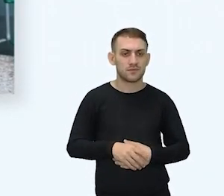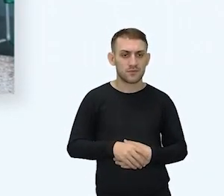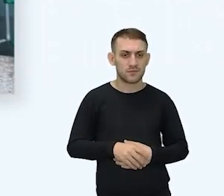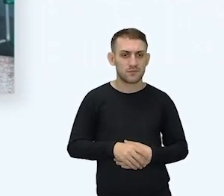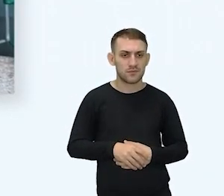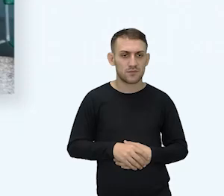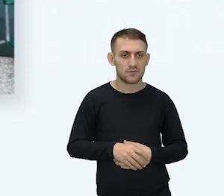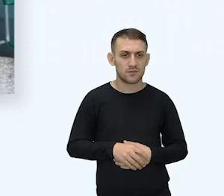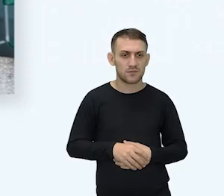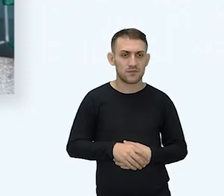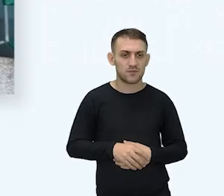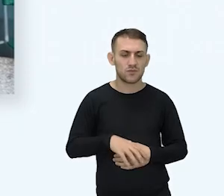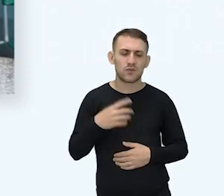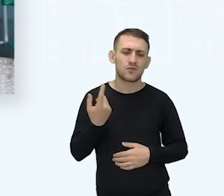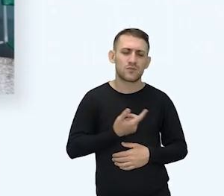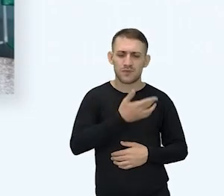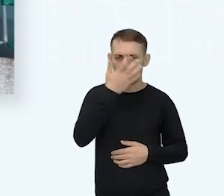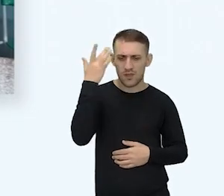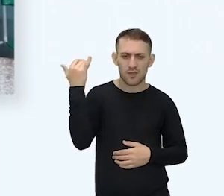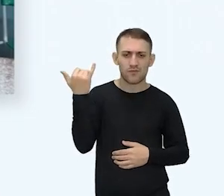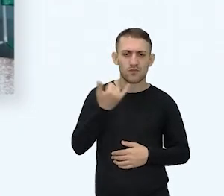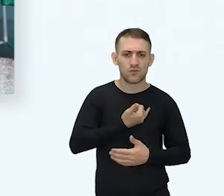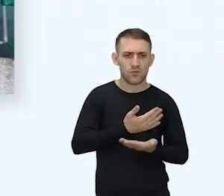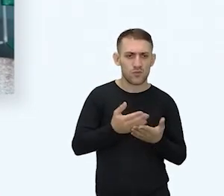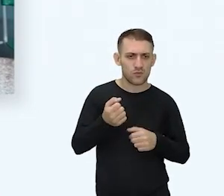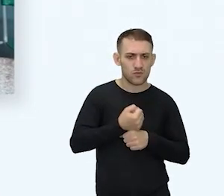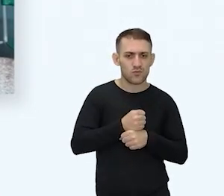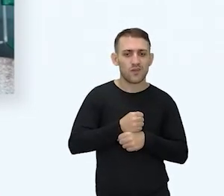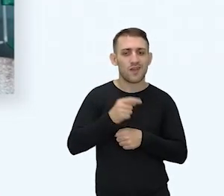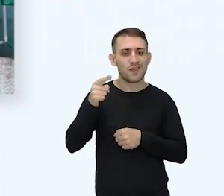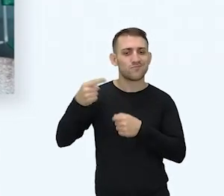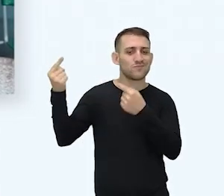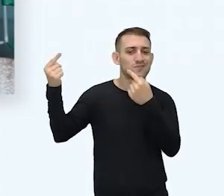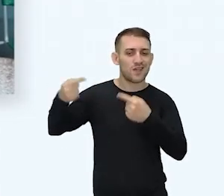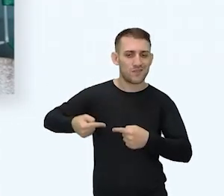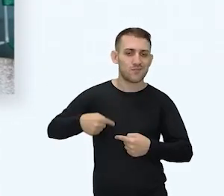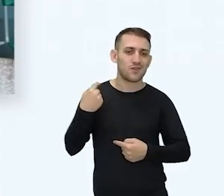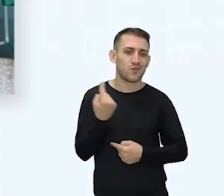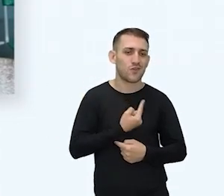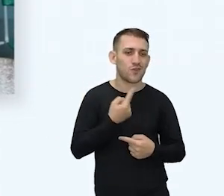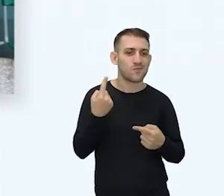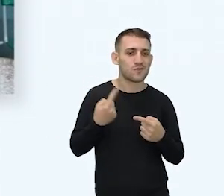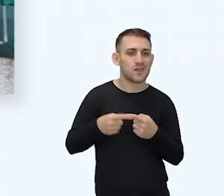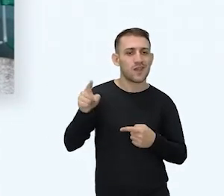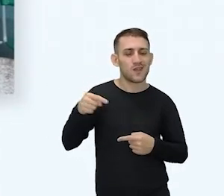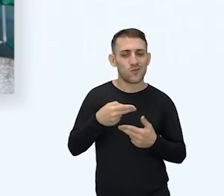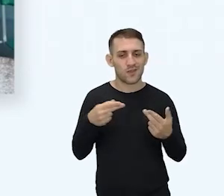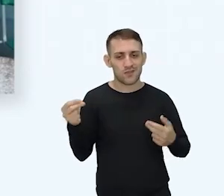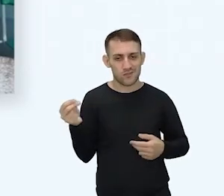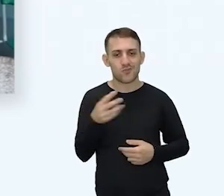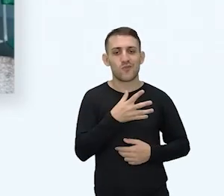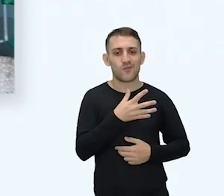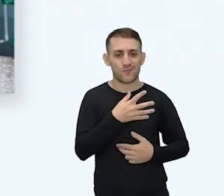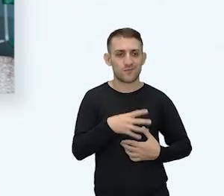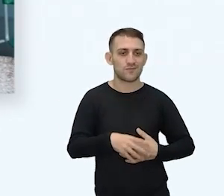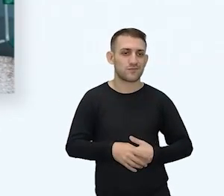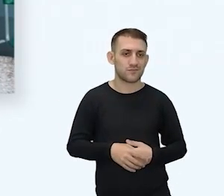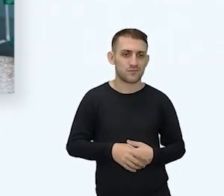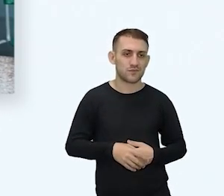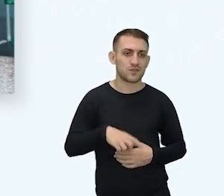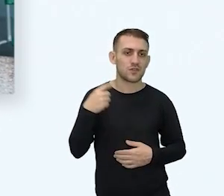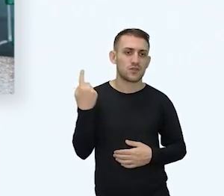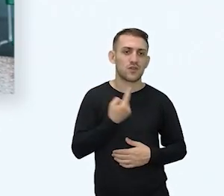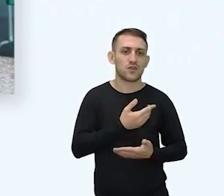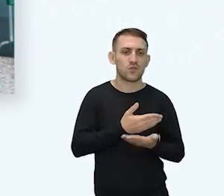foi atribuído para nós no início do ano, na verdade foi um desafio para todos nós, porque era algo novo. Nós